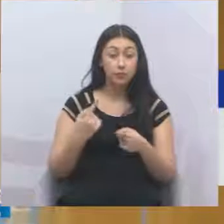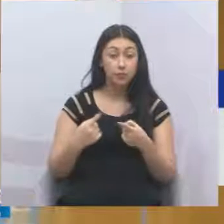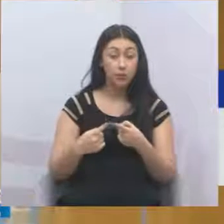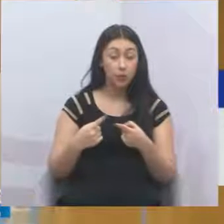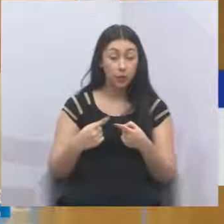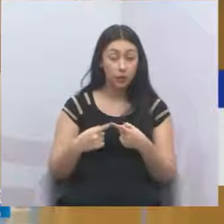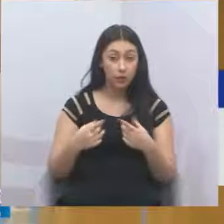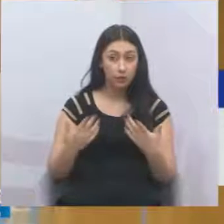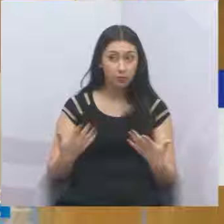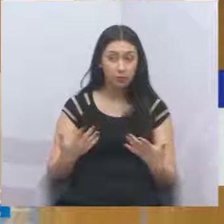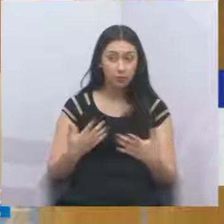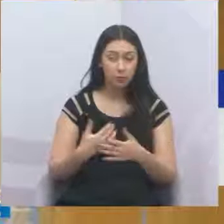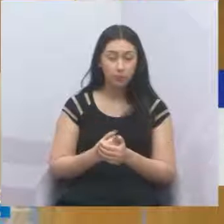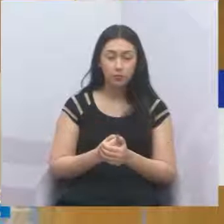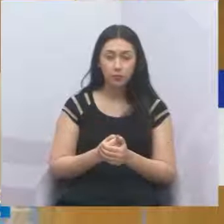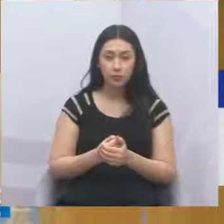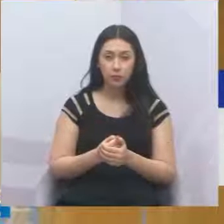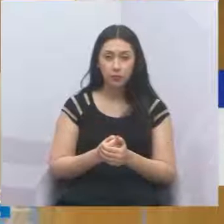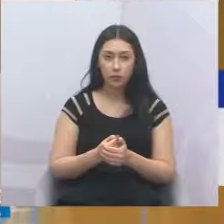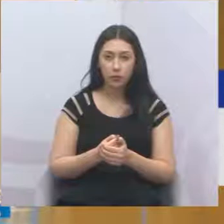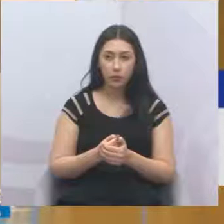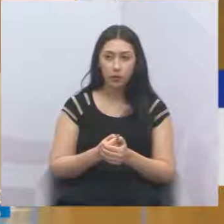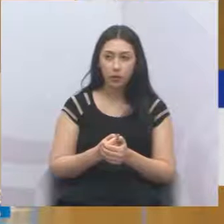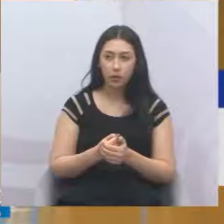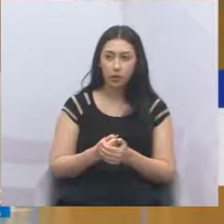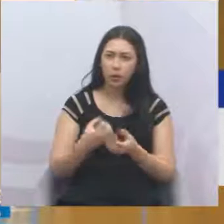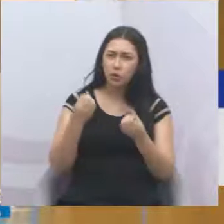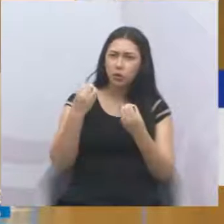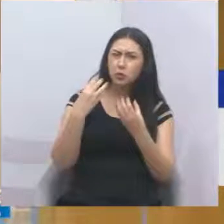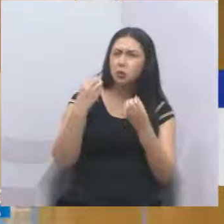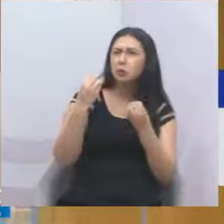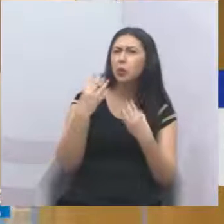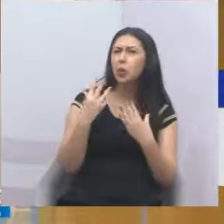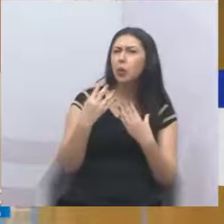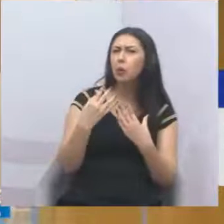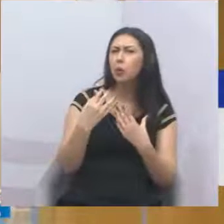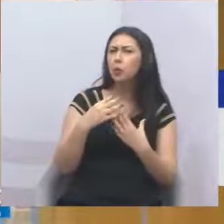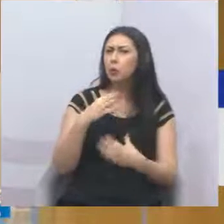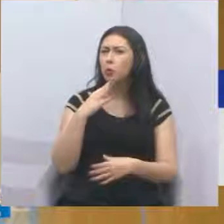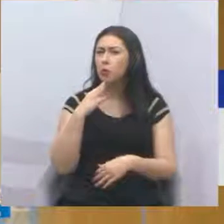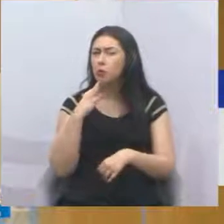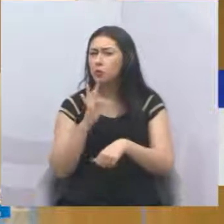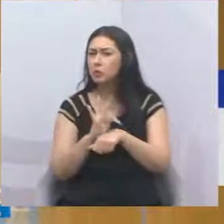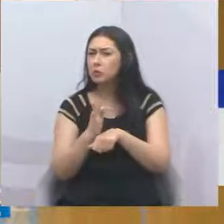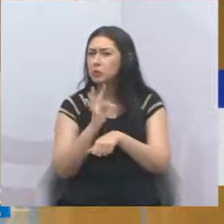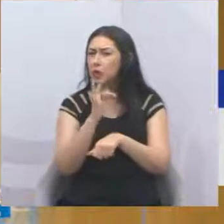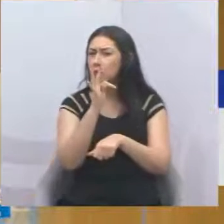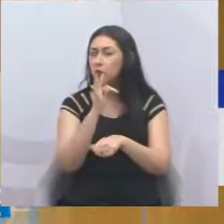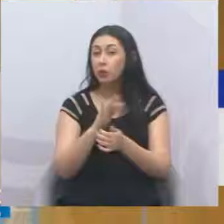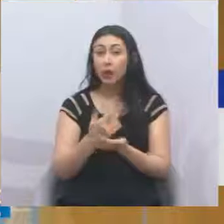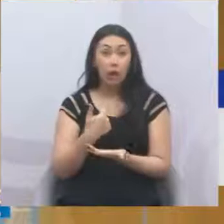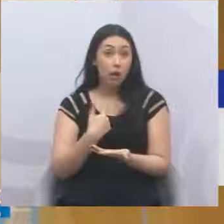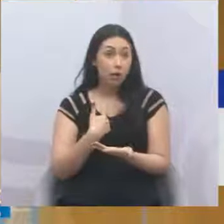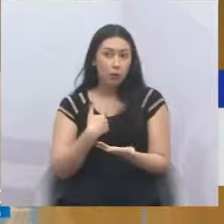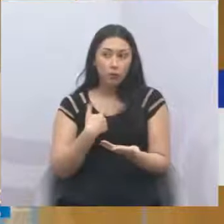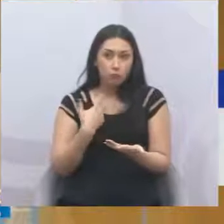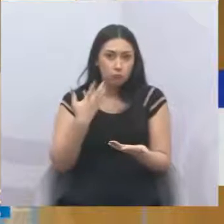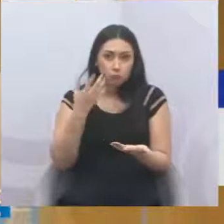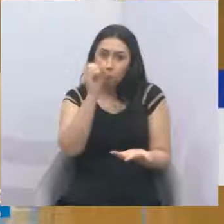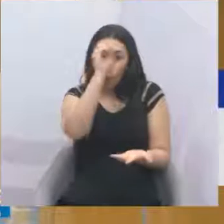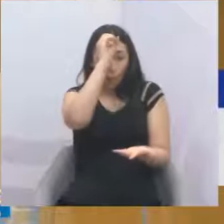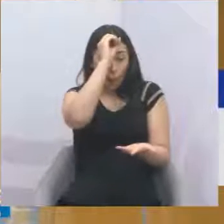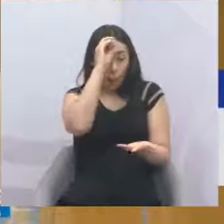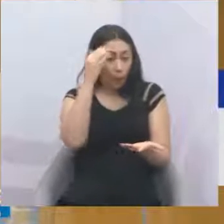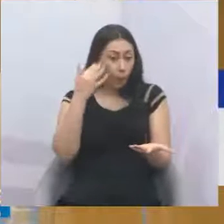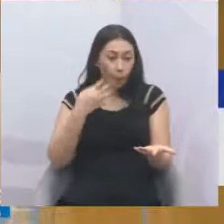porque trouxe para nós um conhecimento técnico. Eu particularmente não sabia,